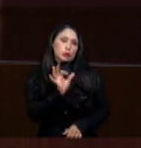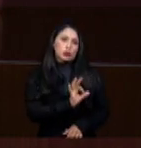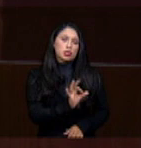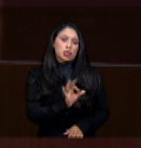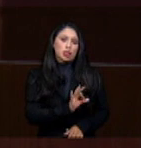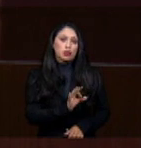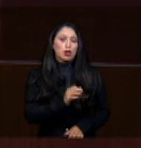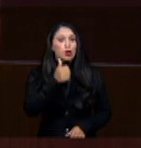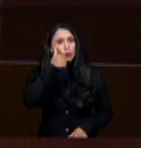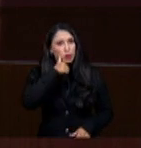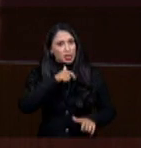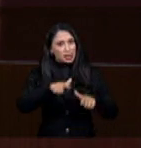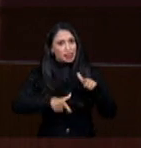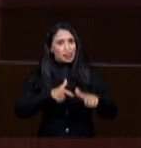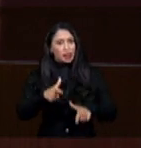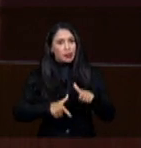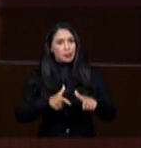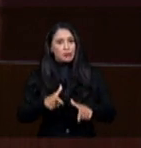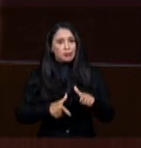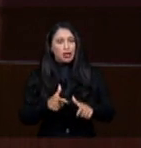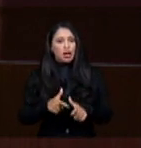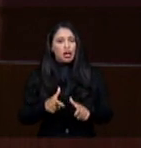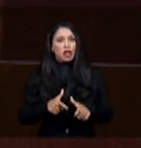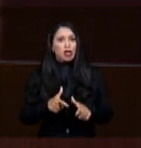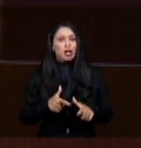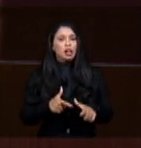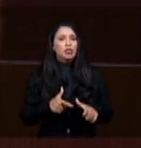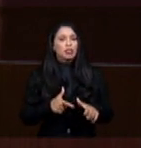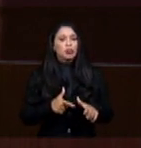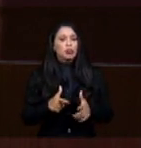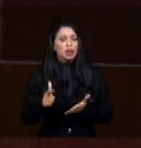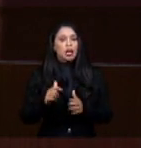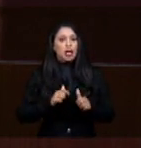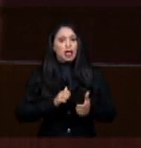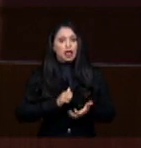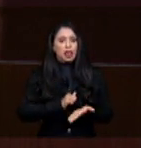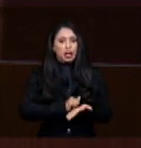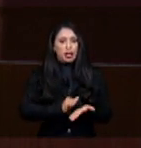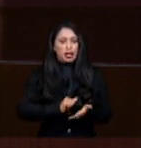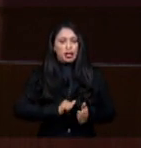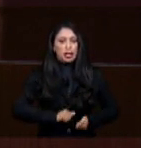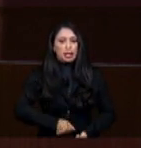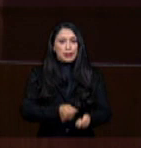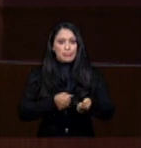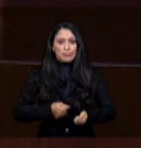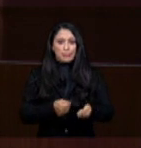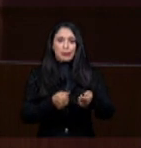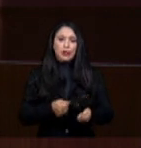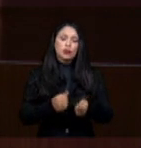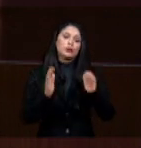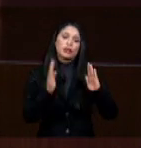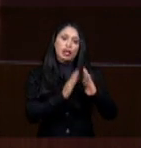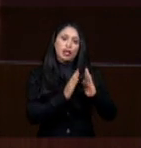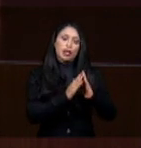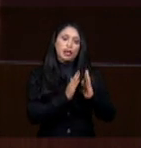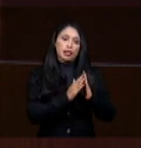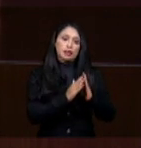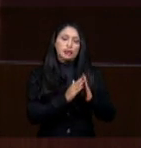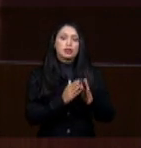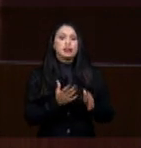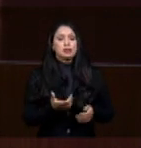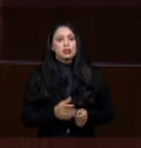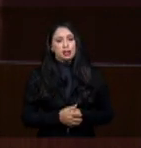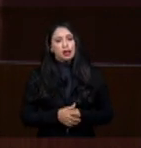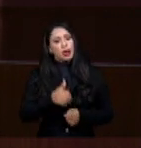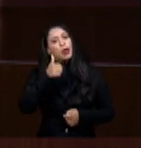trabalhadoras domésticas o IBGE a usa trabalhadores domésticos mas a gente sabe de quem que a gente tá falando quando falamos de trabalho doméstico